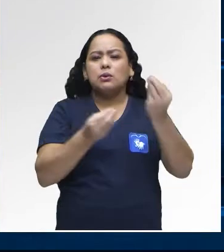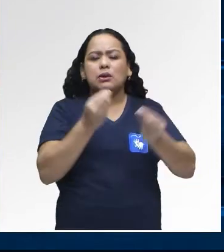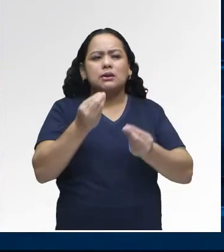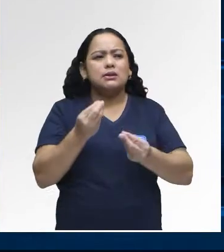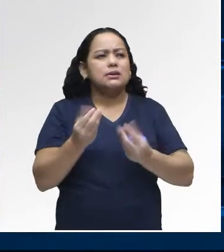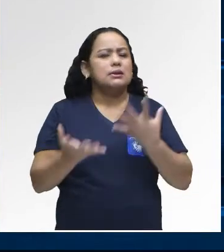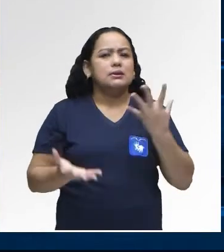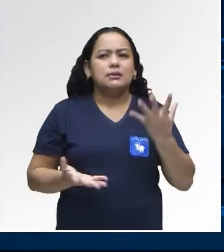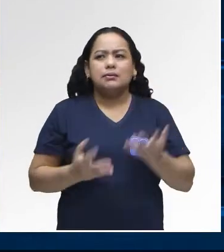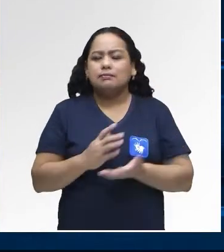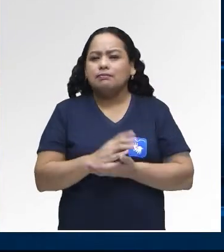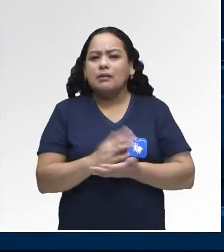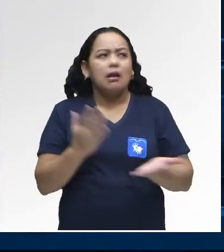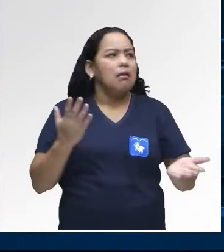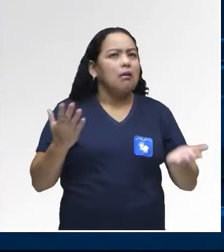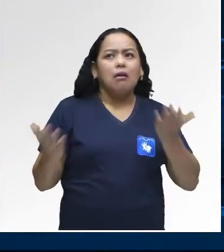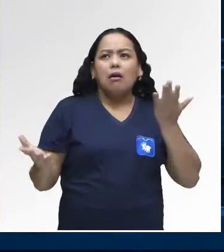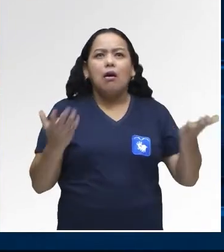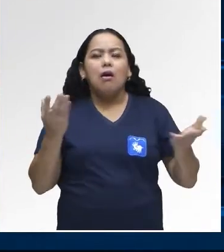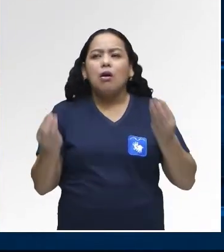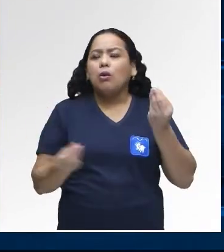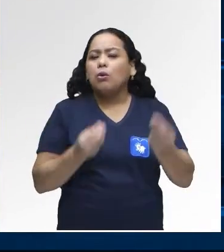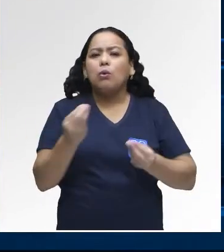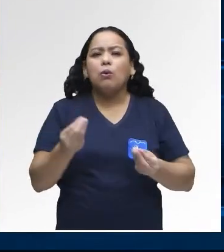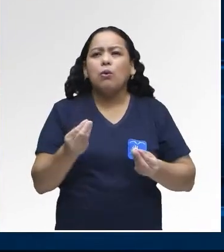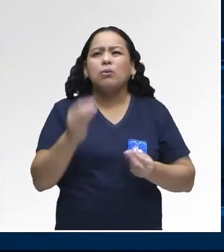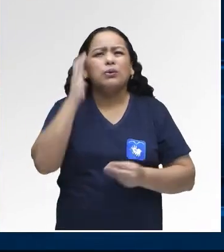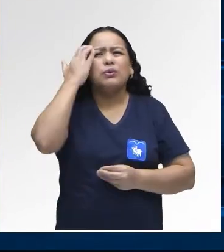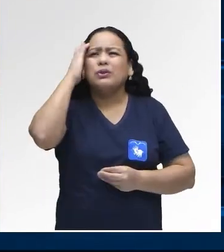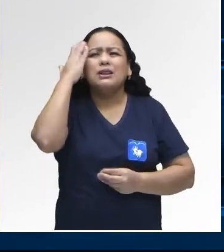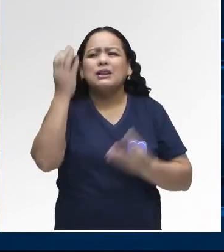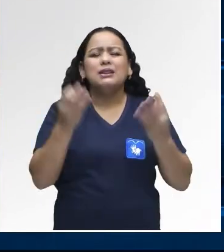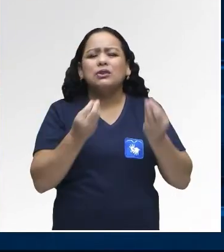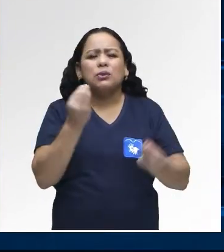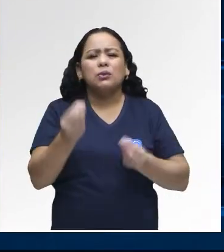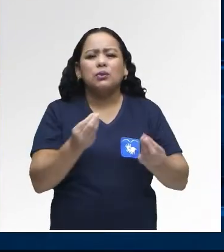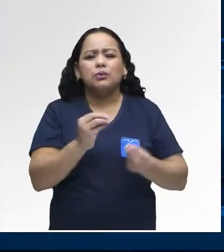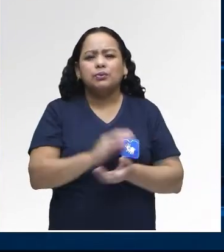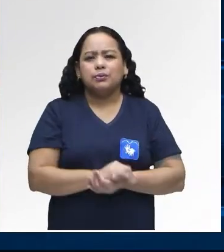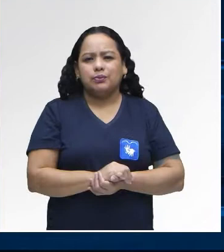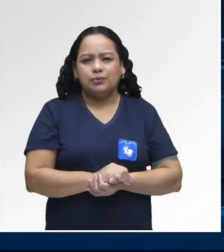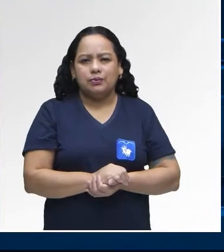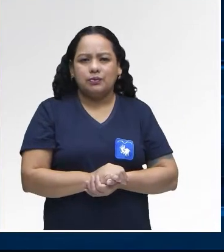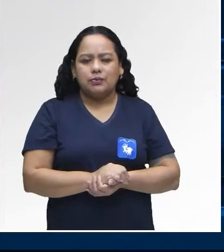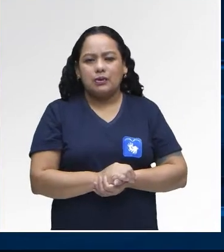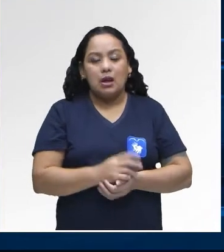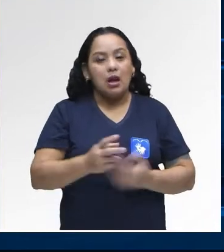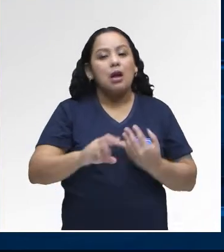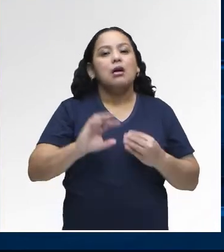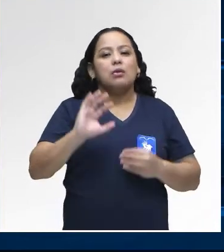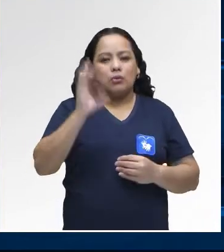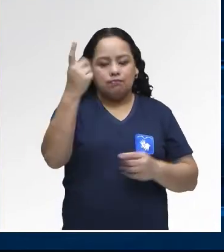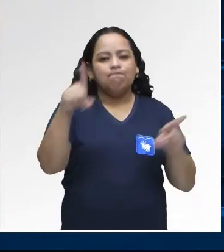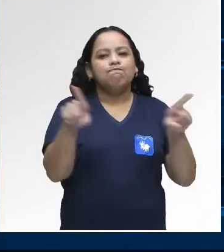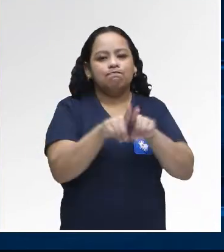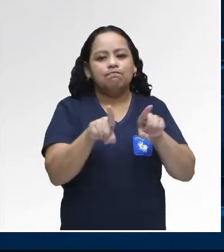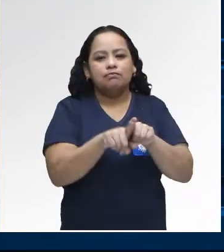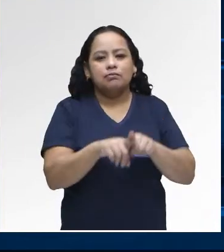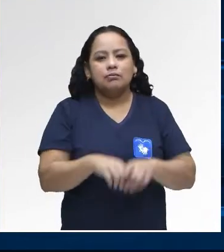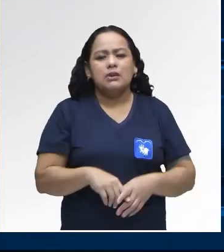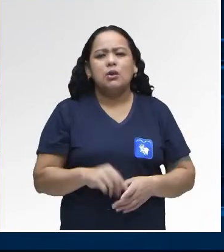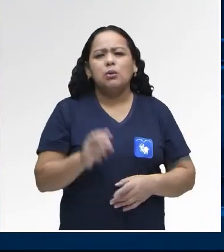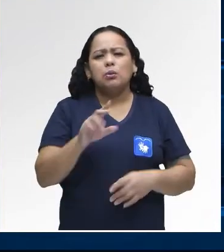sem saber das coisas, sem noção, e aí pode ser por consequência também. A